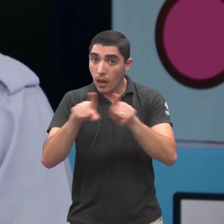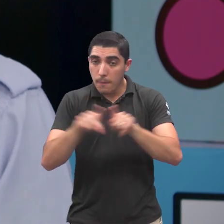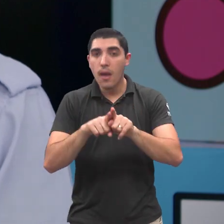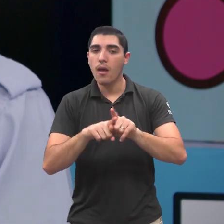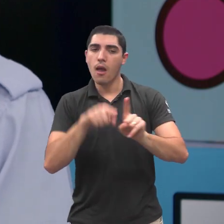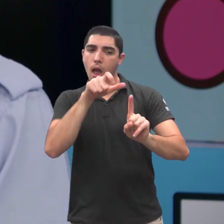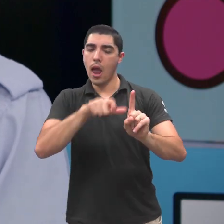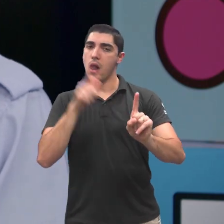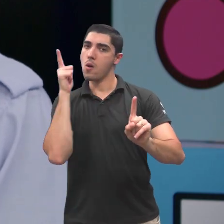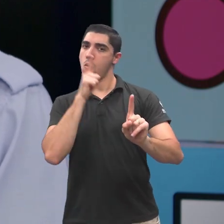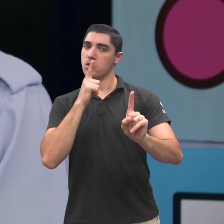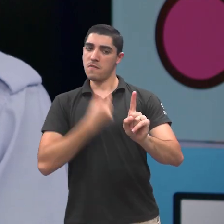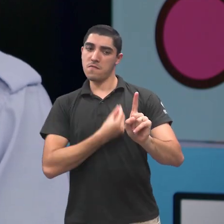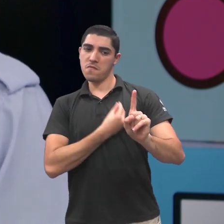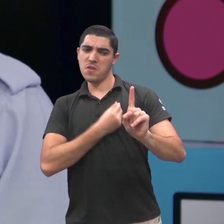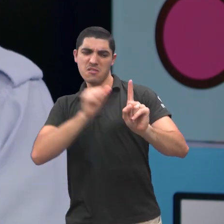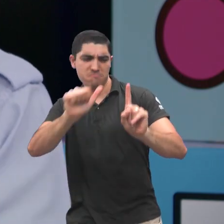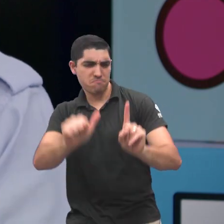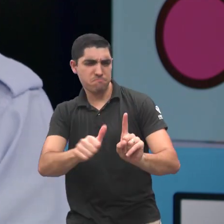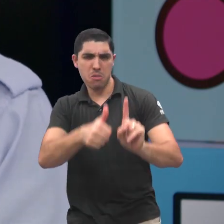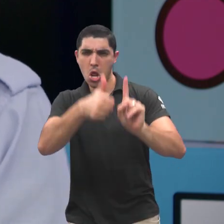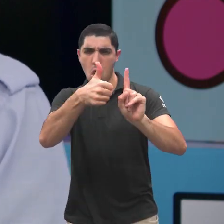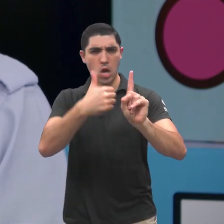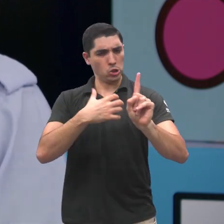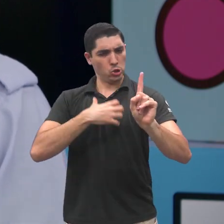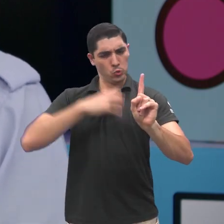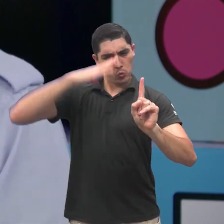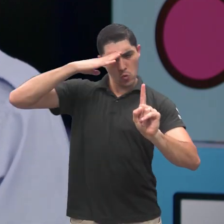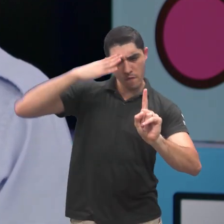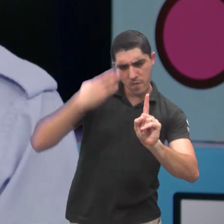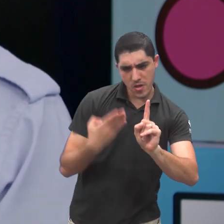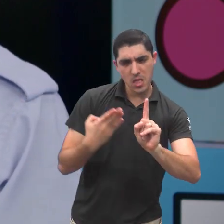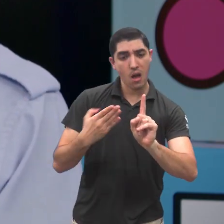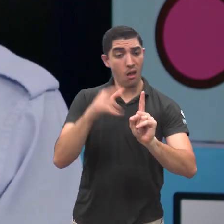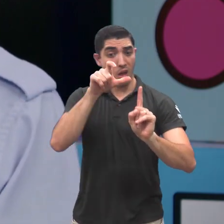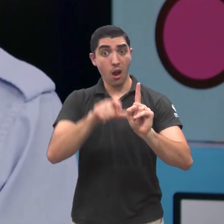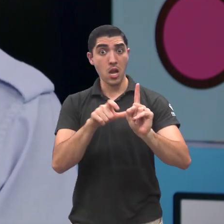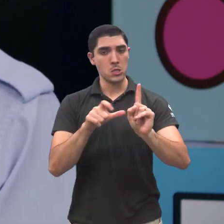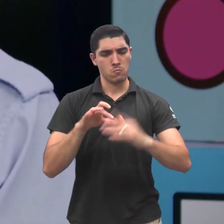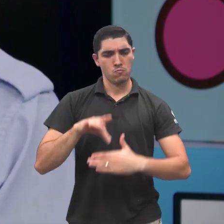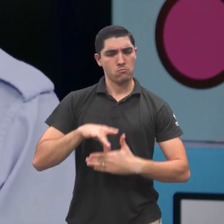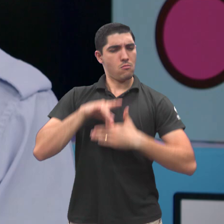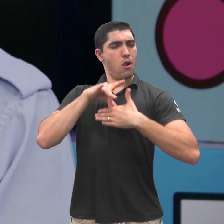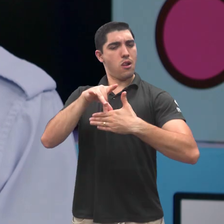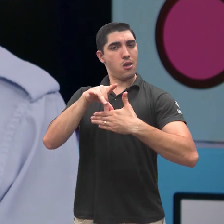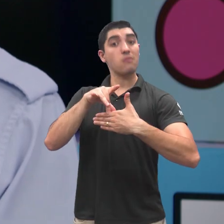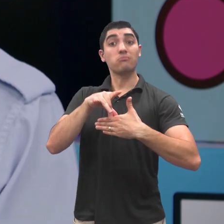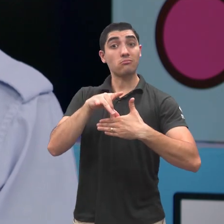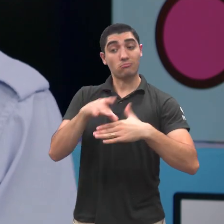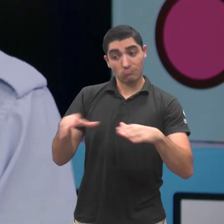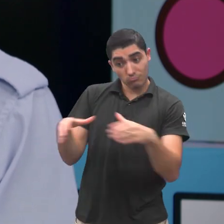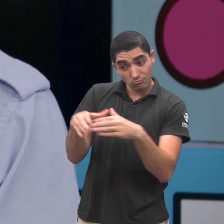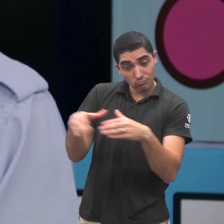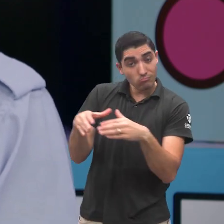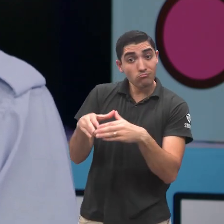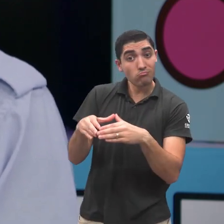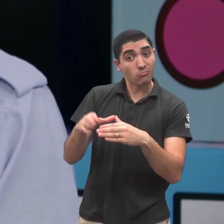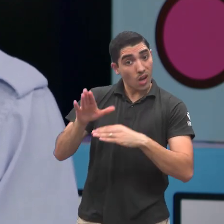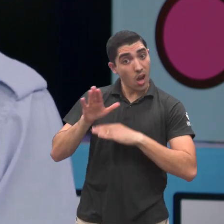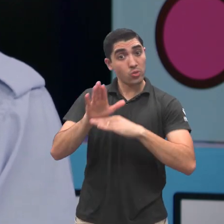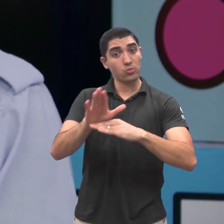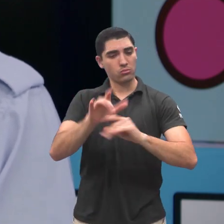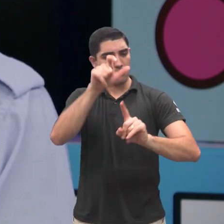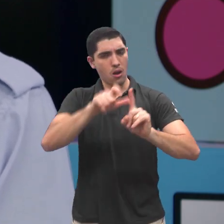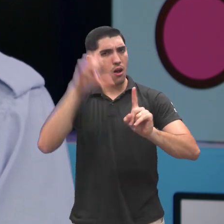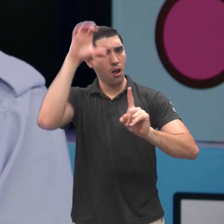Ainda tem esse diferencial, né, da autoconfiança, né, da liderança. Né? Hoje o trabalho em equipe é um